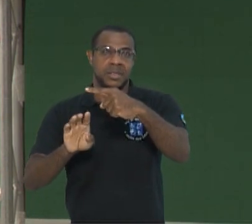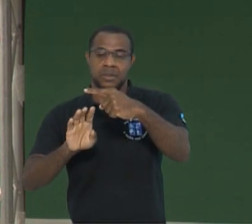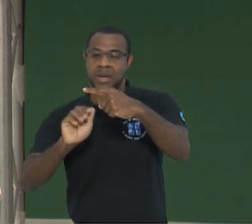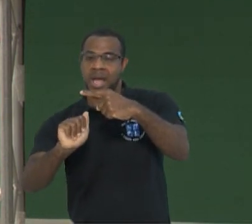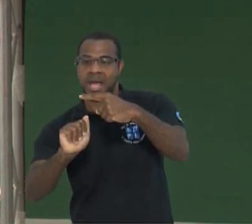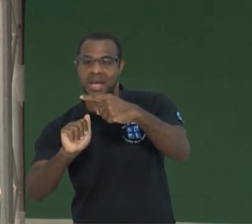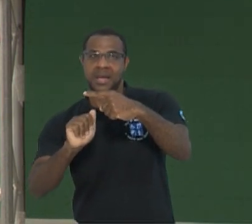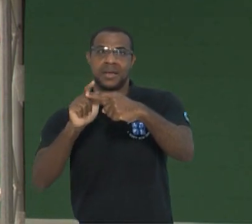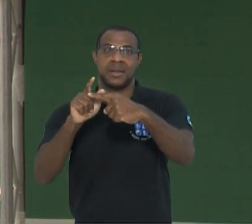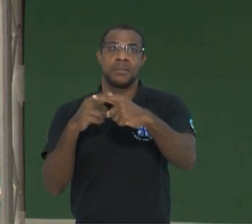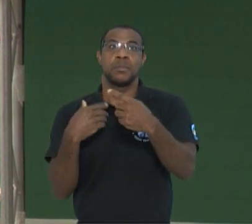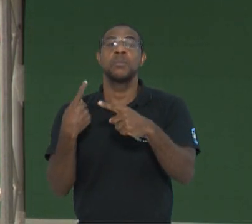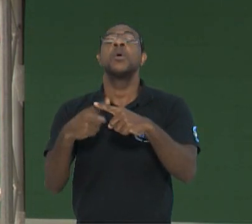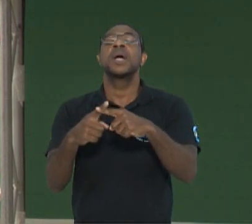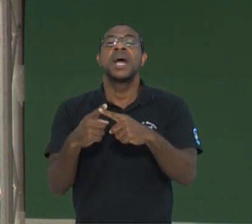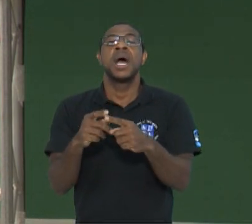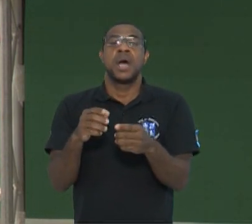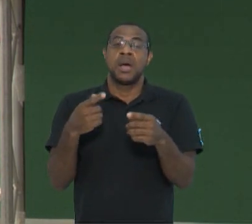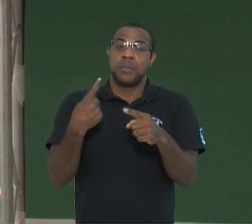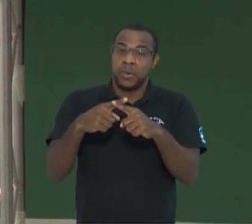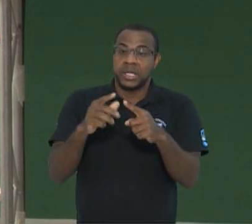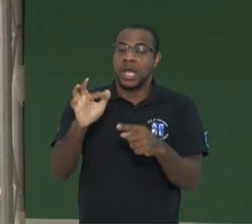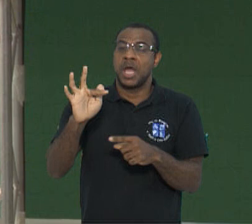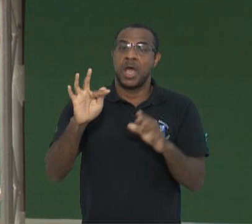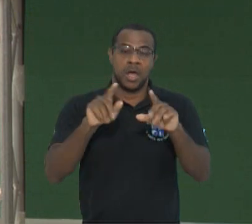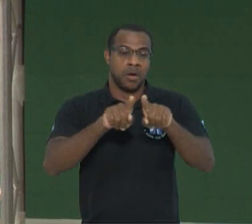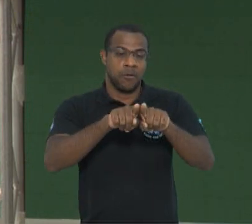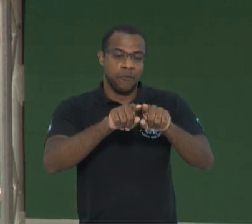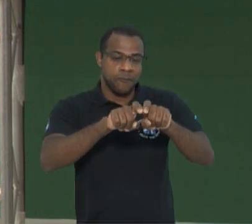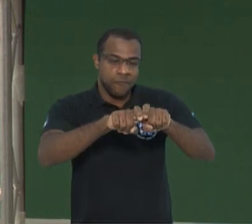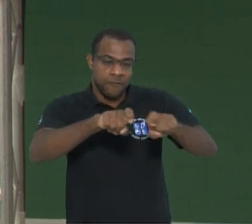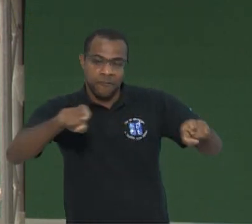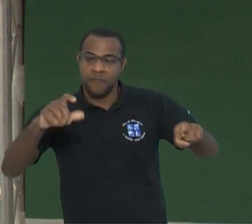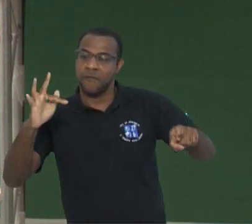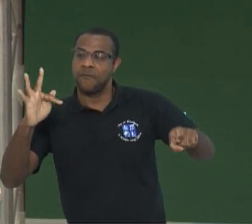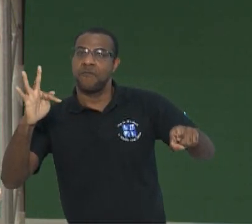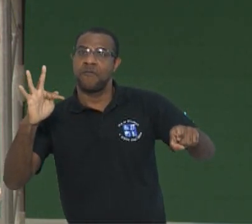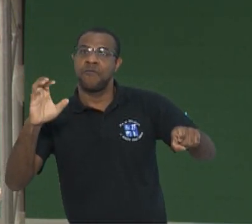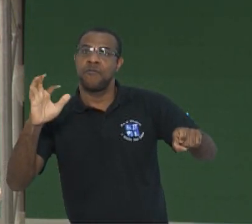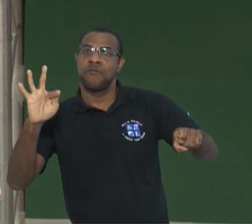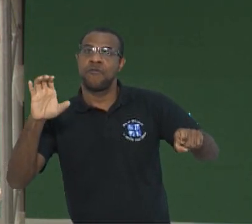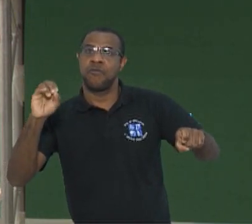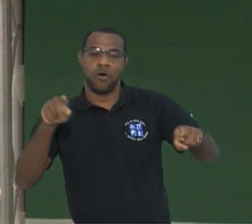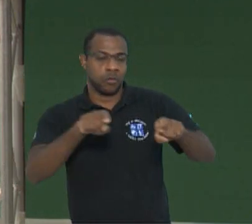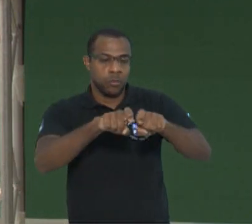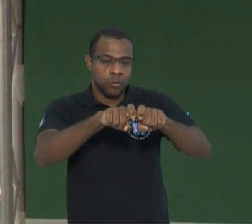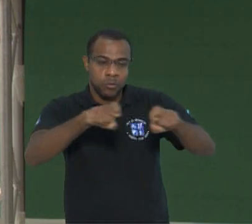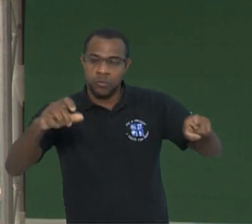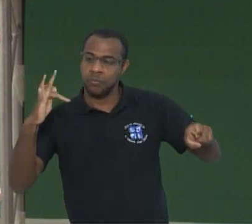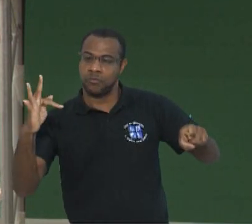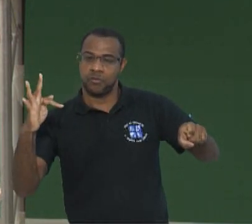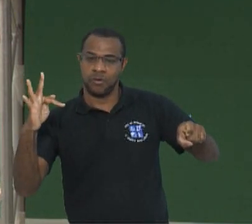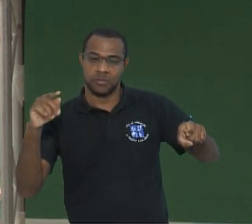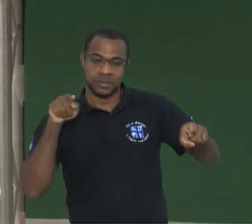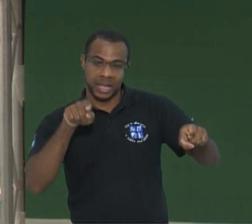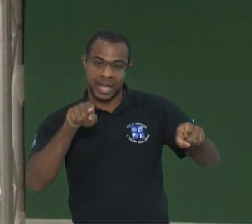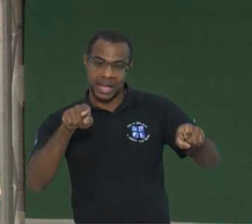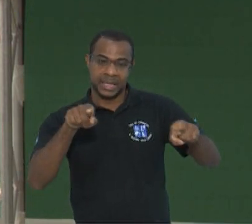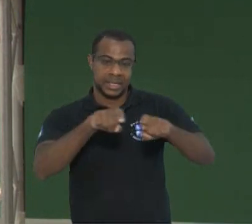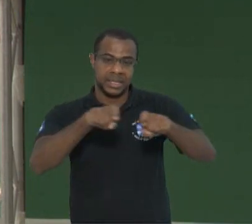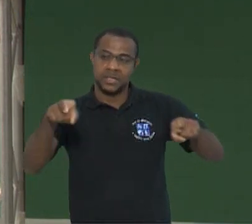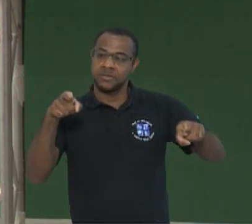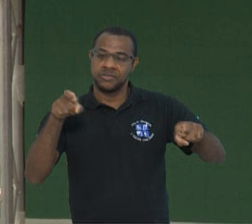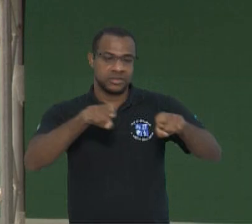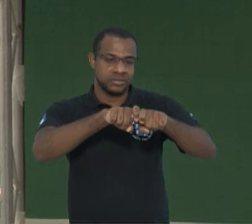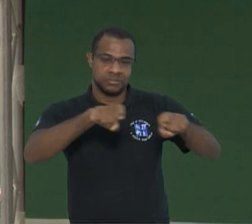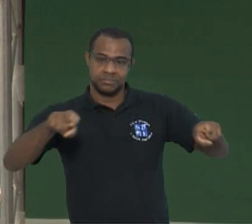tenho falado isso várias vezes. Sempre que vocês forem resolver, tá na dúvida, circula e coloca porque os focos estão sobre o